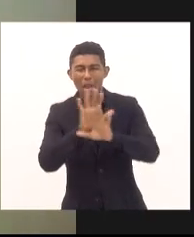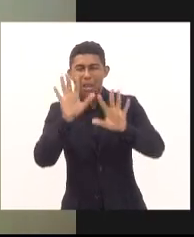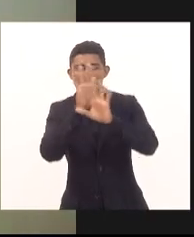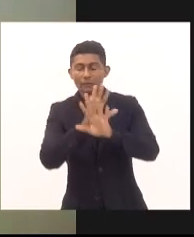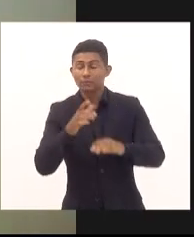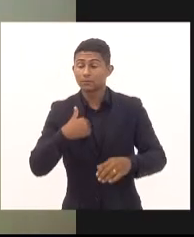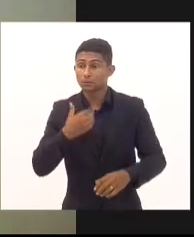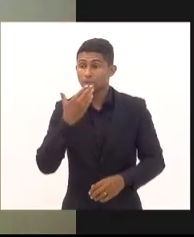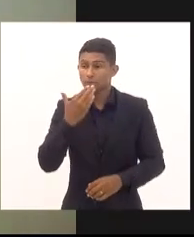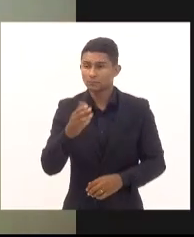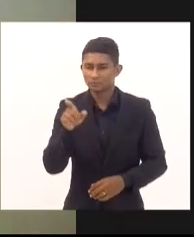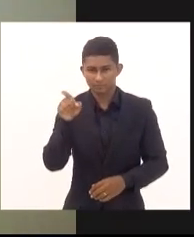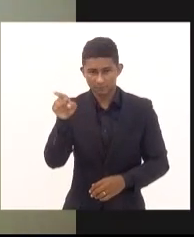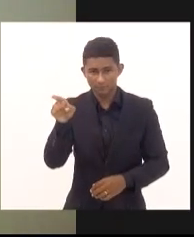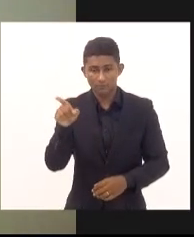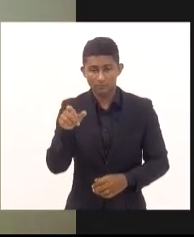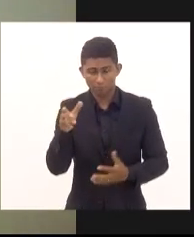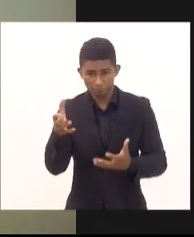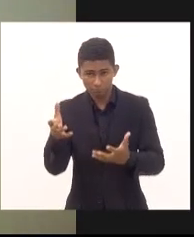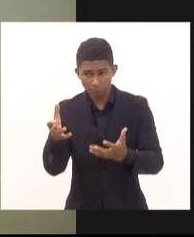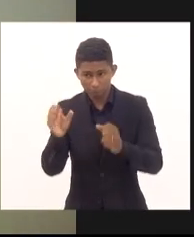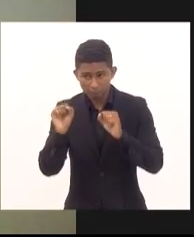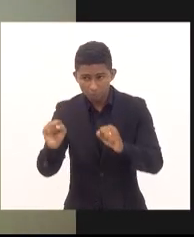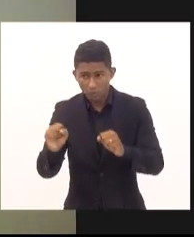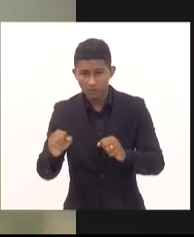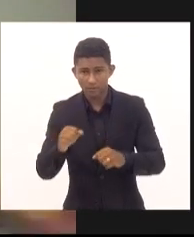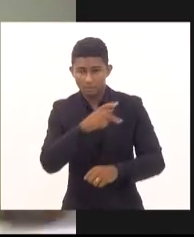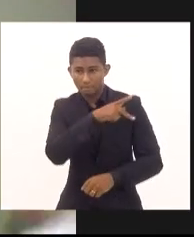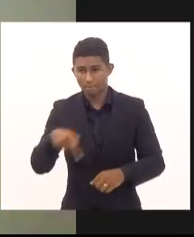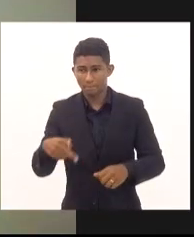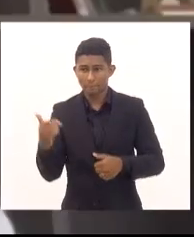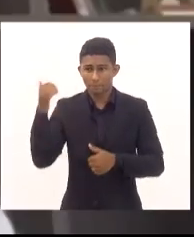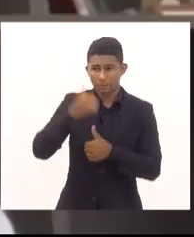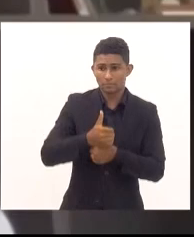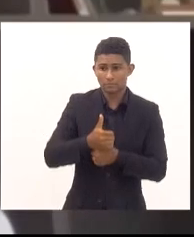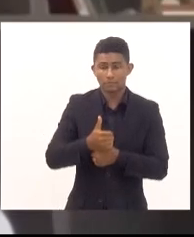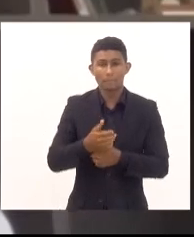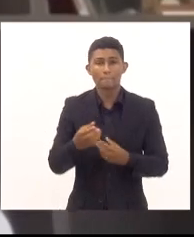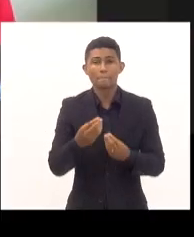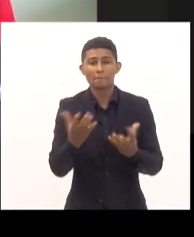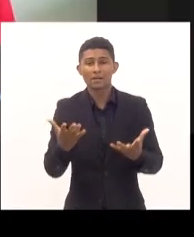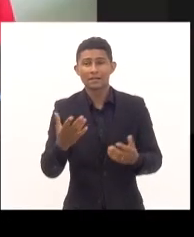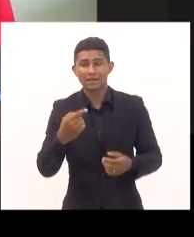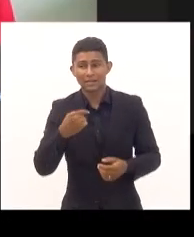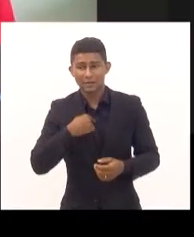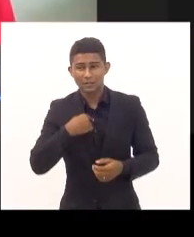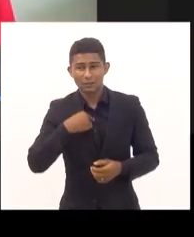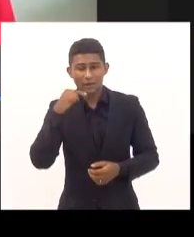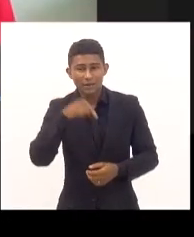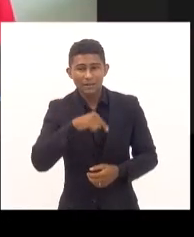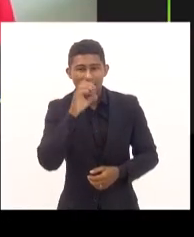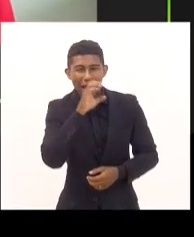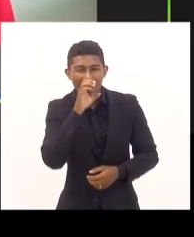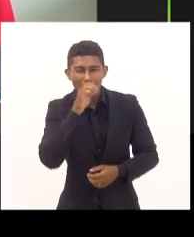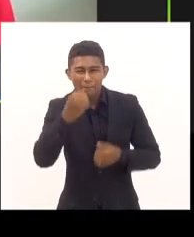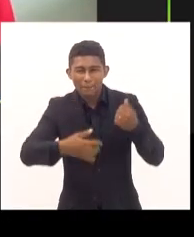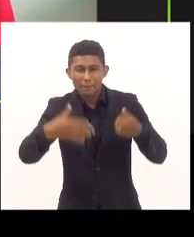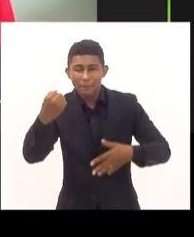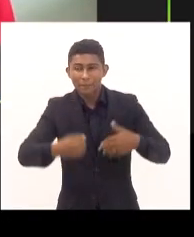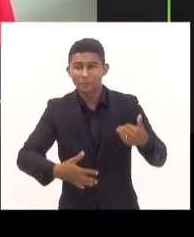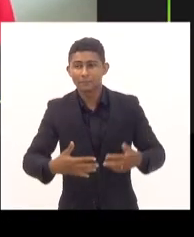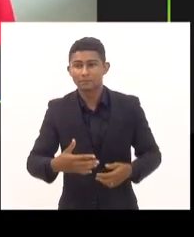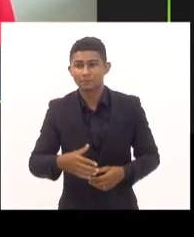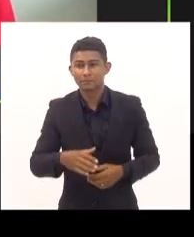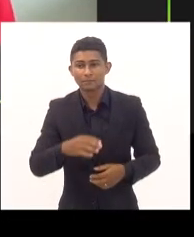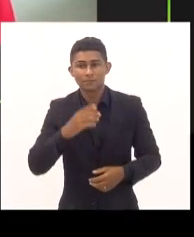Vossa Excelência, se Vossa Excelência podia assumir a presidência, para que eu fizesse uma brevíssima consideração. Deputada Guiomar quer se